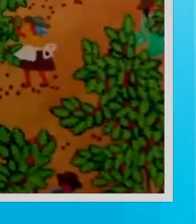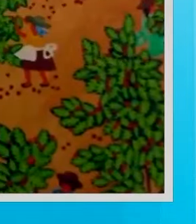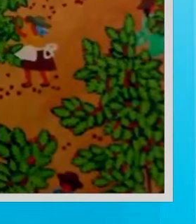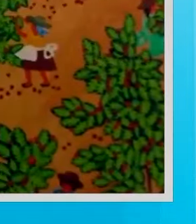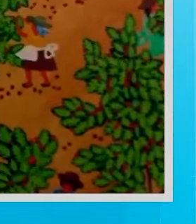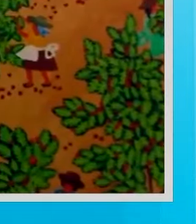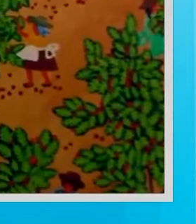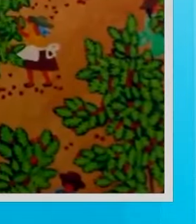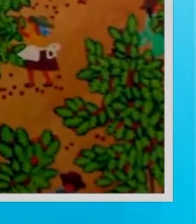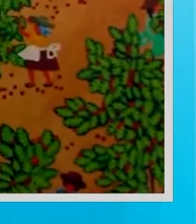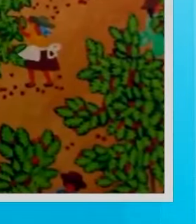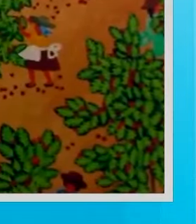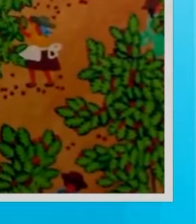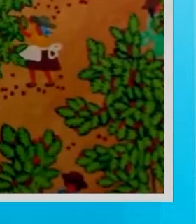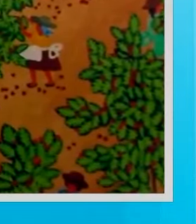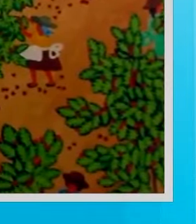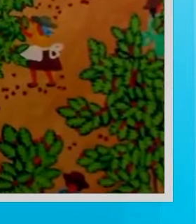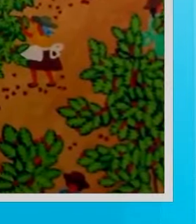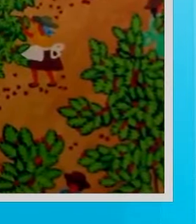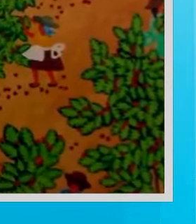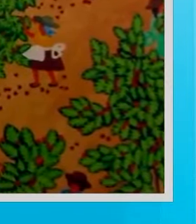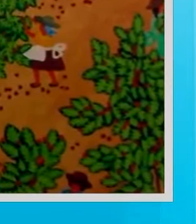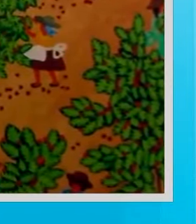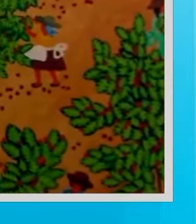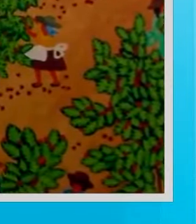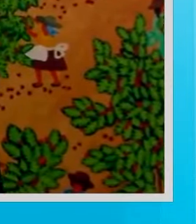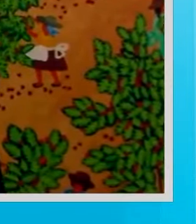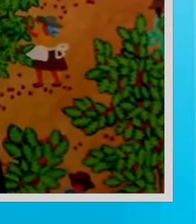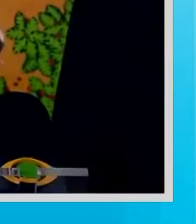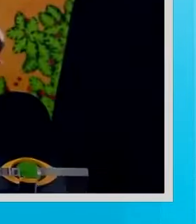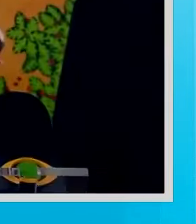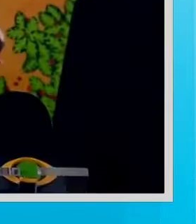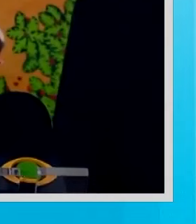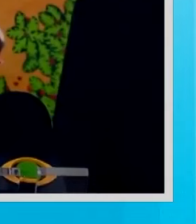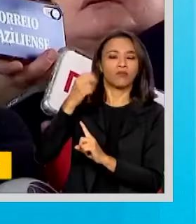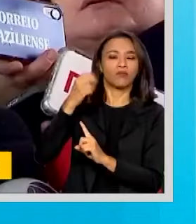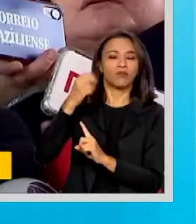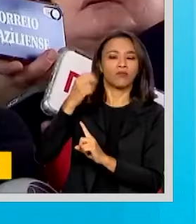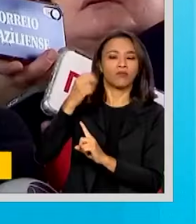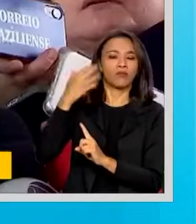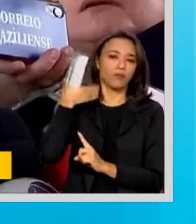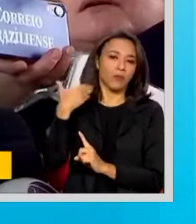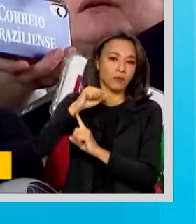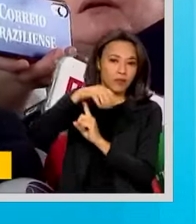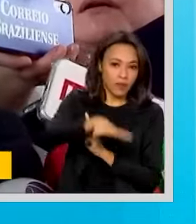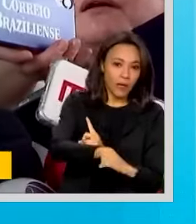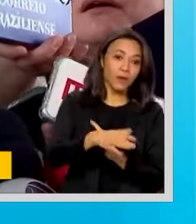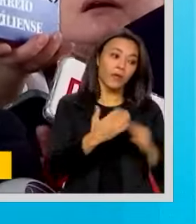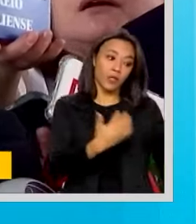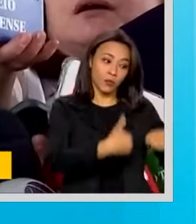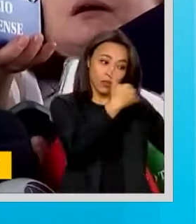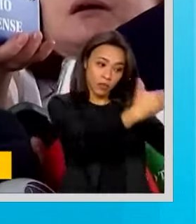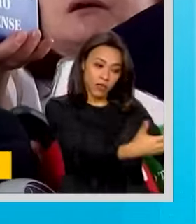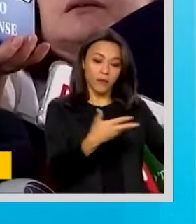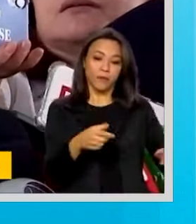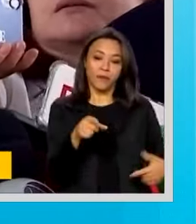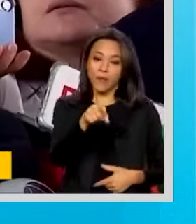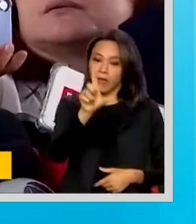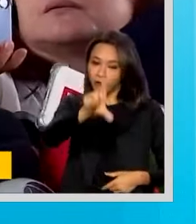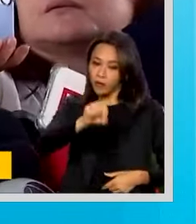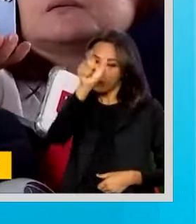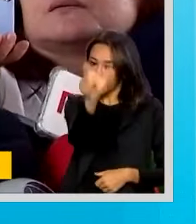que vai junto com o Galípolo, né? Ele tem demonstrado, tem feito discursos duros, o que eu acho que é um ponto positivo, mas a gente tem que combinar também que ele